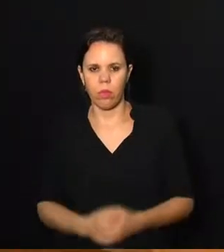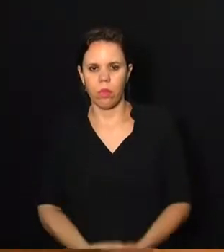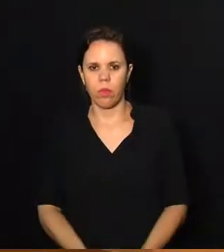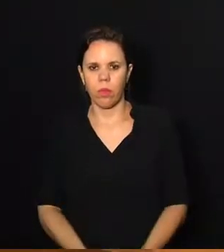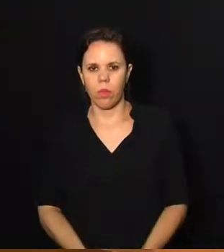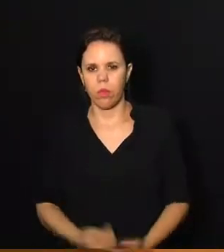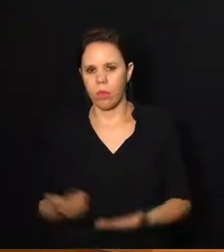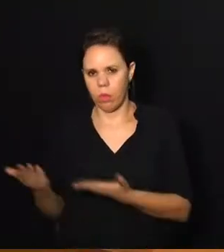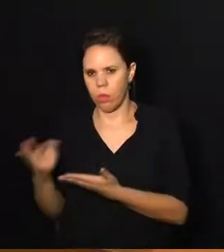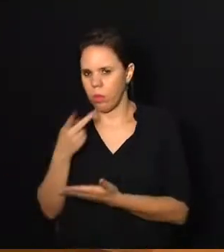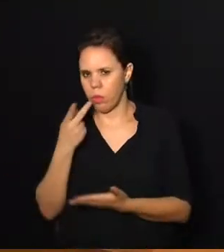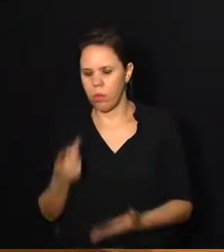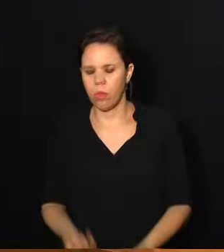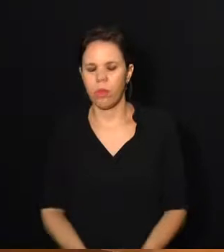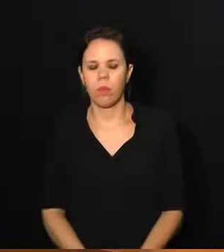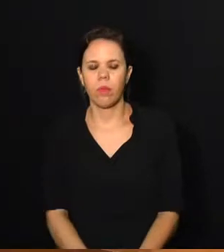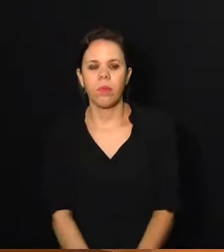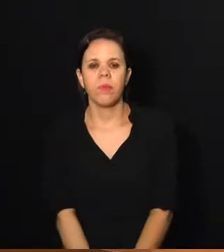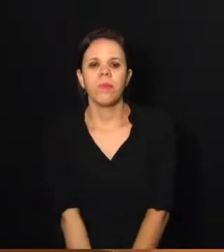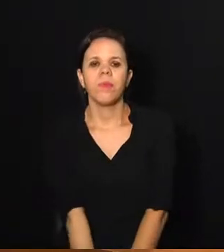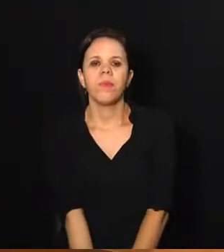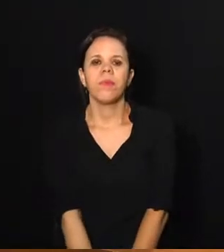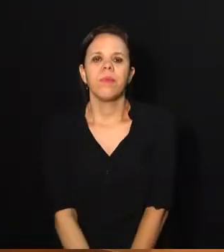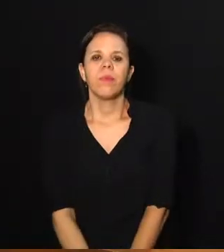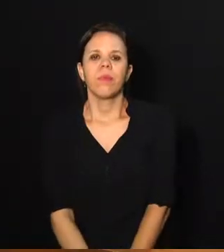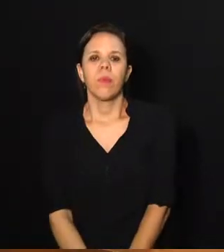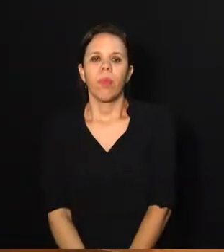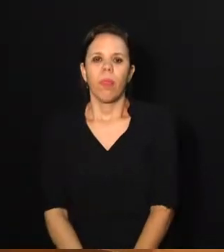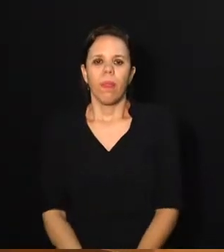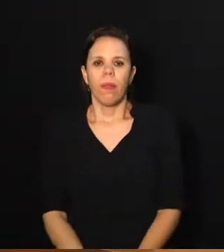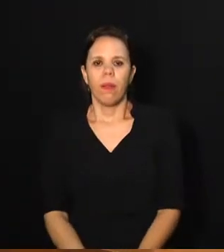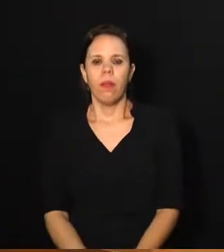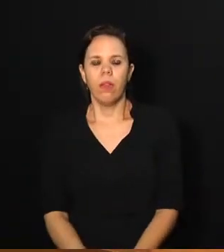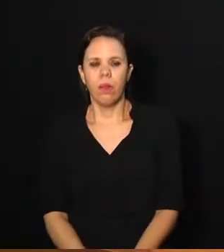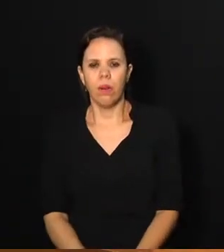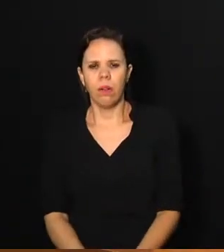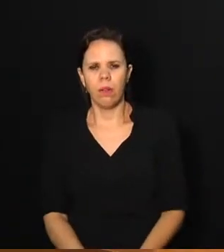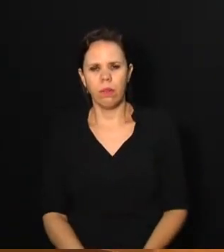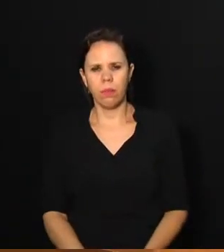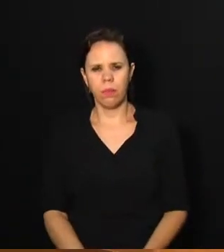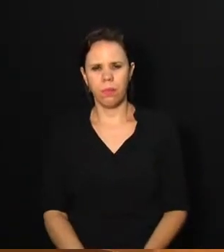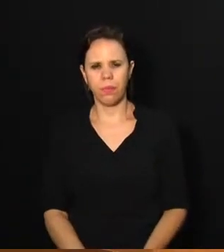senhor tem a palavra, senhor Paulo. Um pouquinho da experiência minha, que realmente...